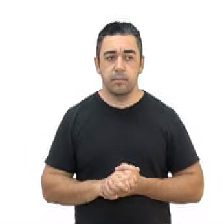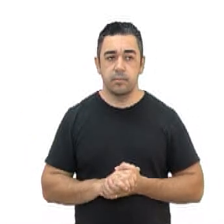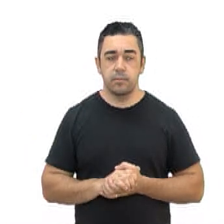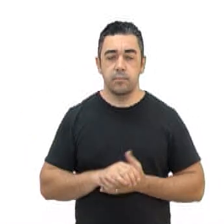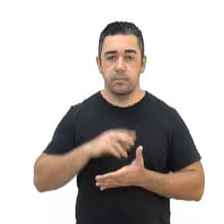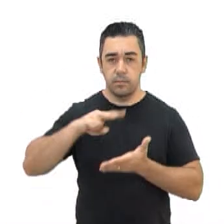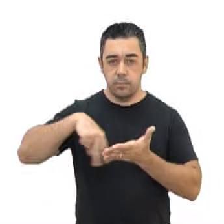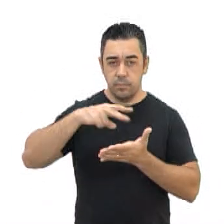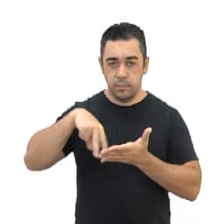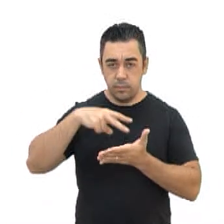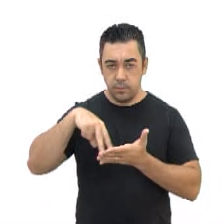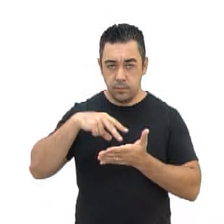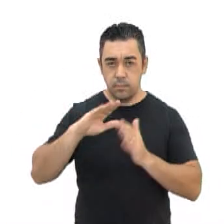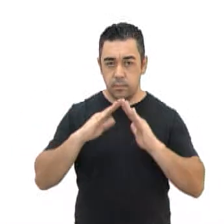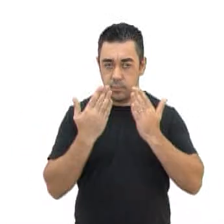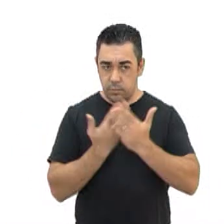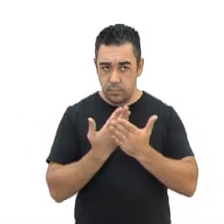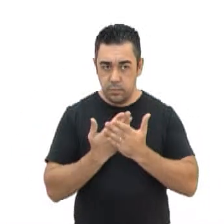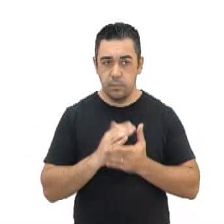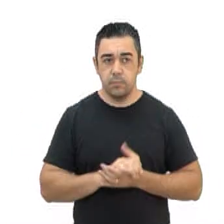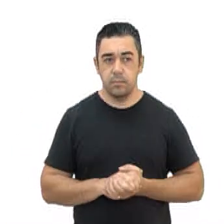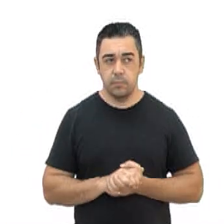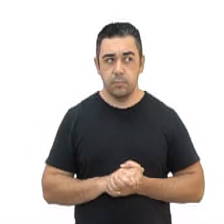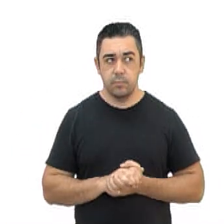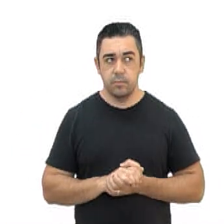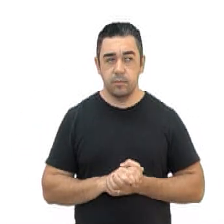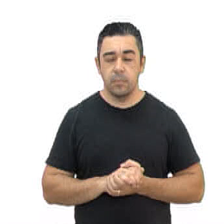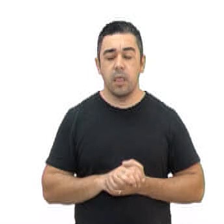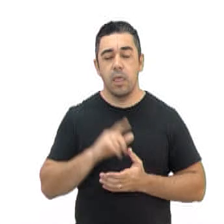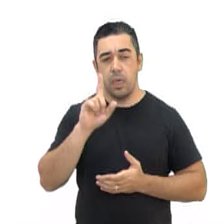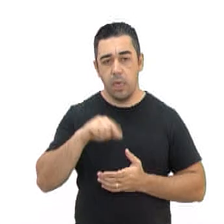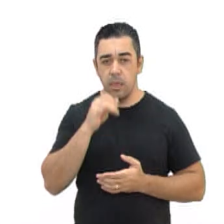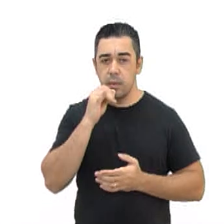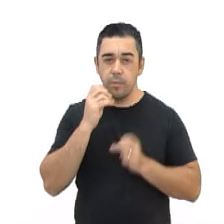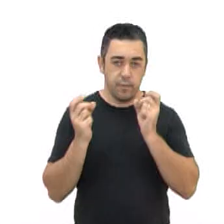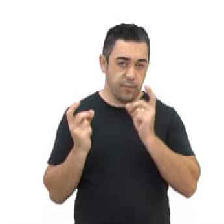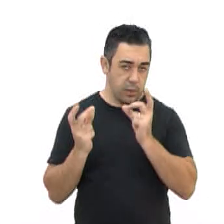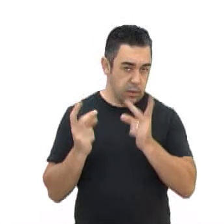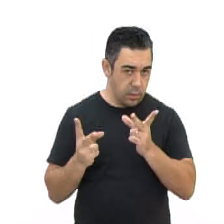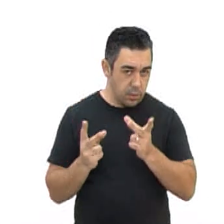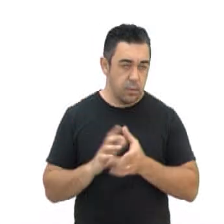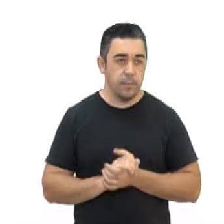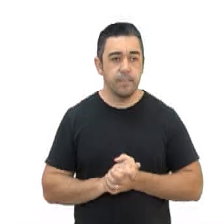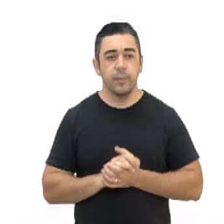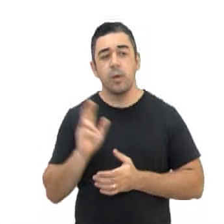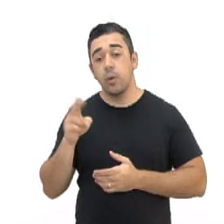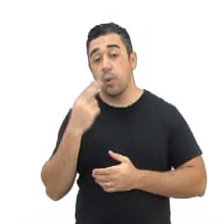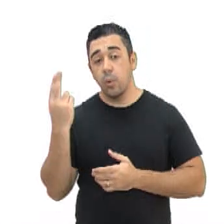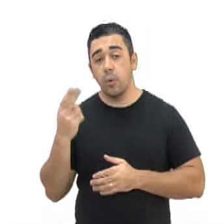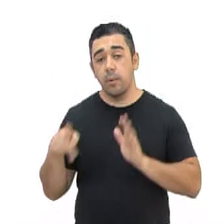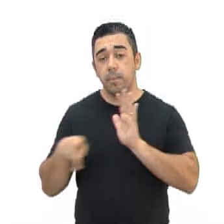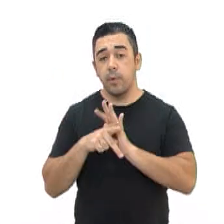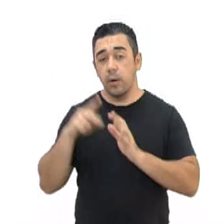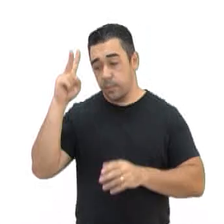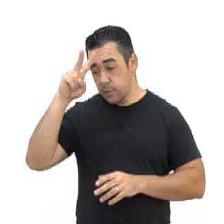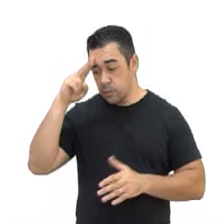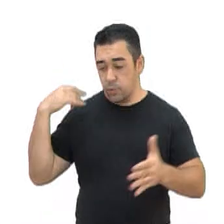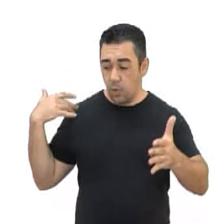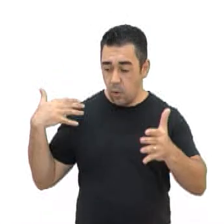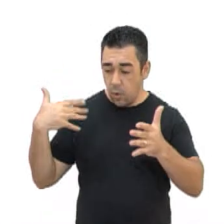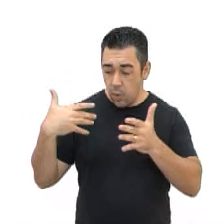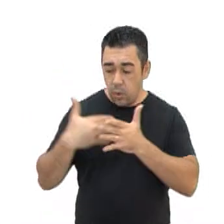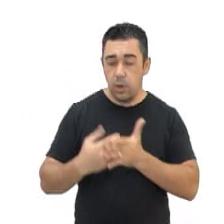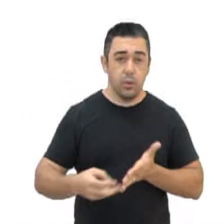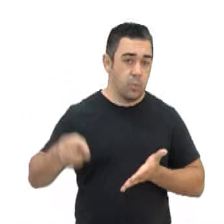A dança na escola, ela é um produto a ser vendido ou uma produção histórica e